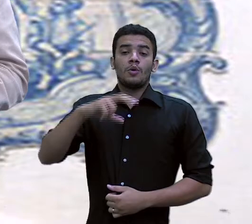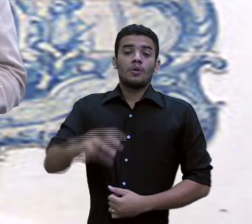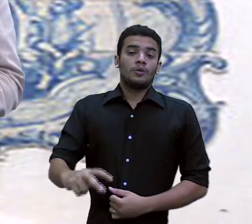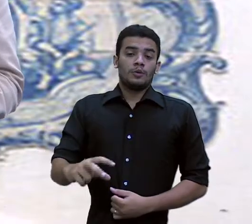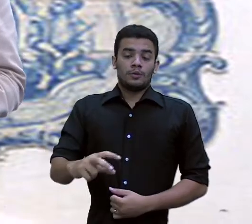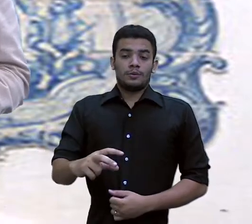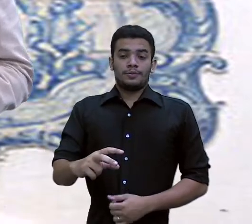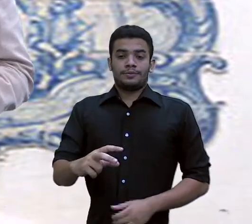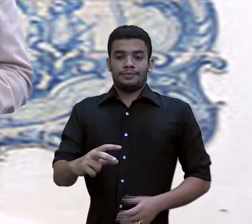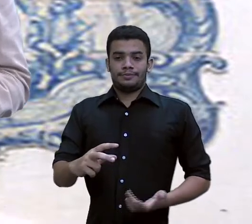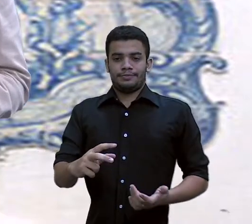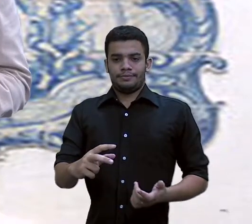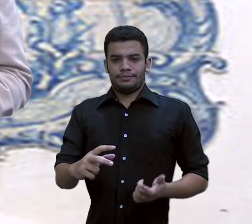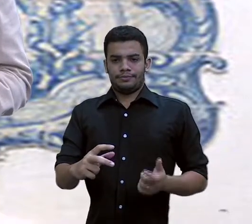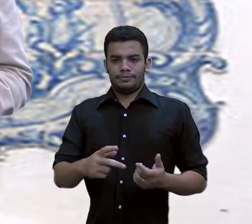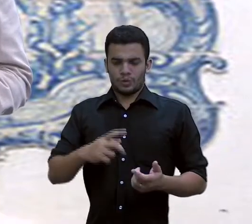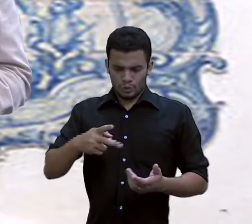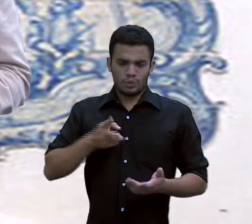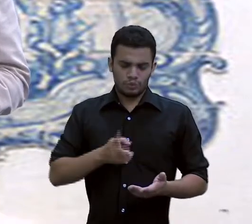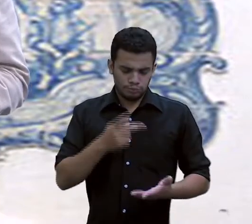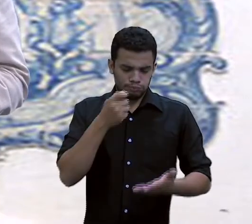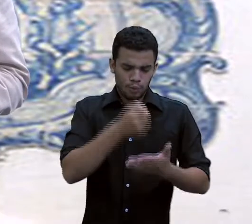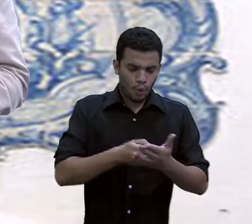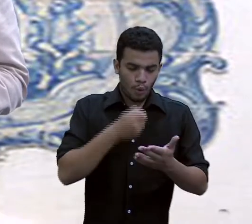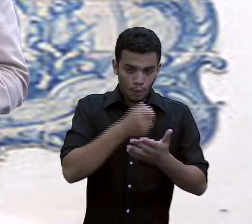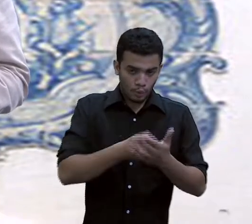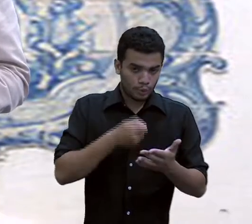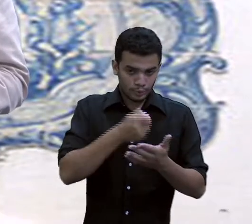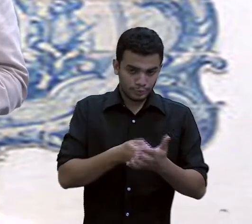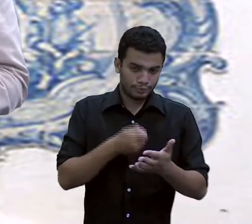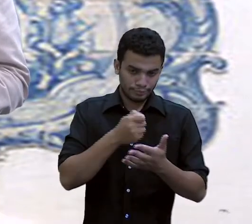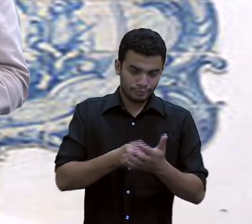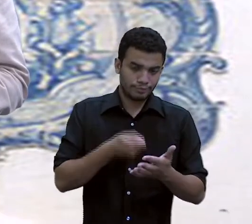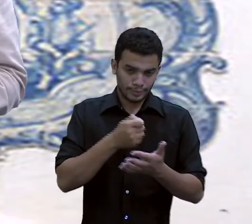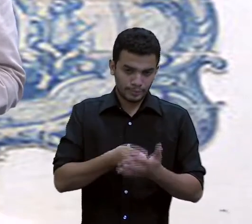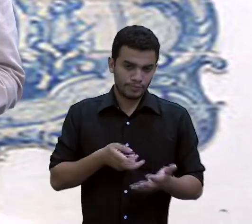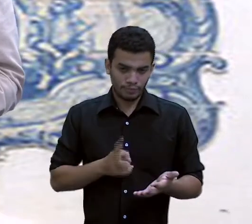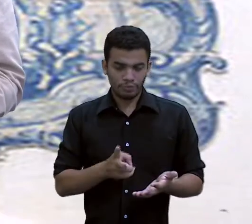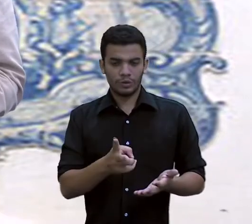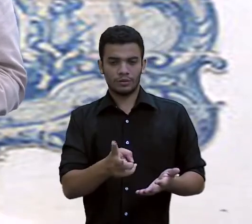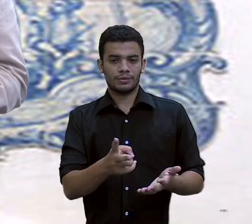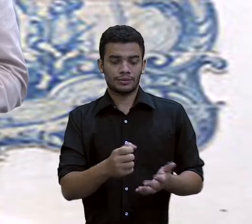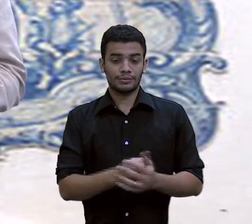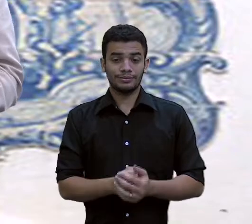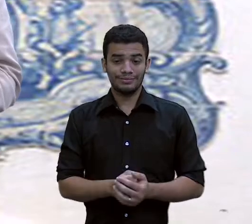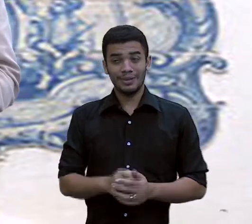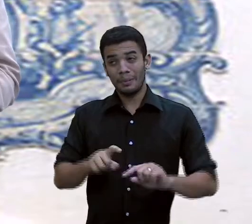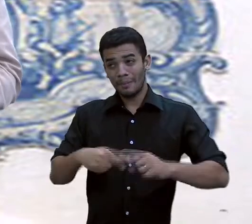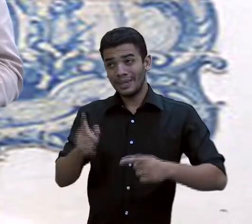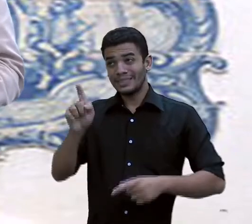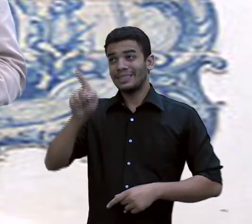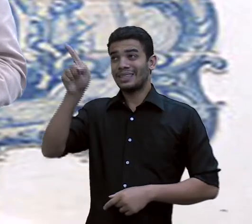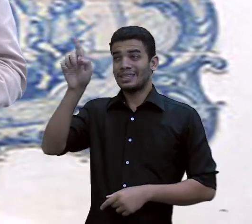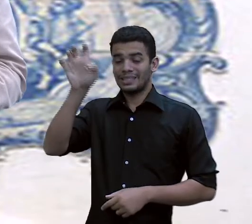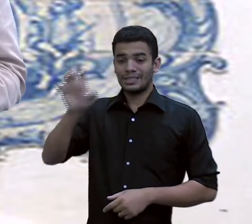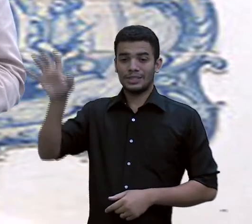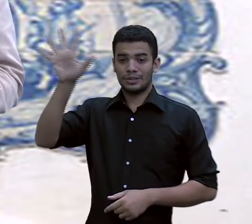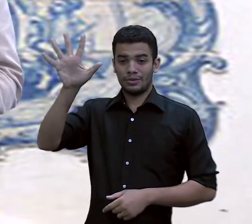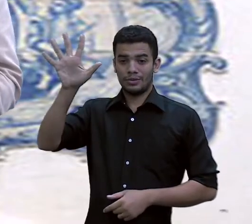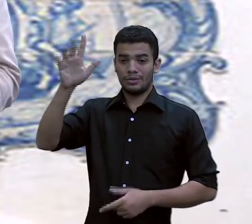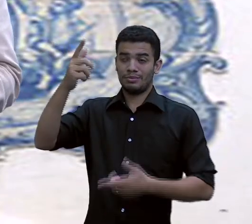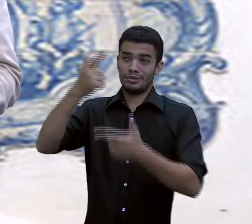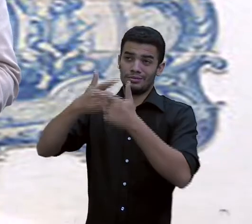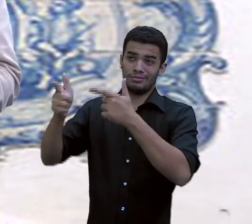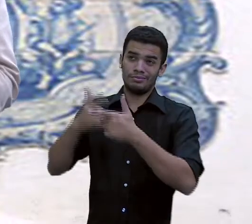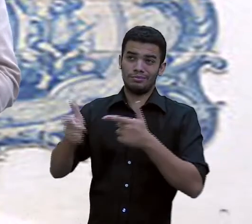a colonizar a Banda Oriental. A coroa espanhola, na época, em conflito com a Holanda, não queria entrar em guerra